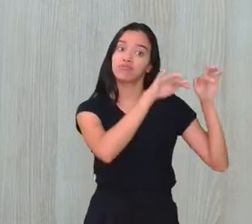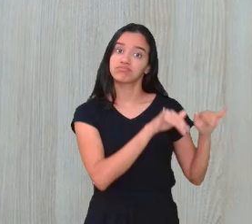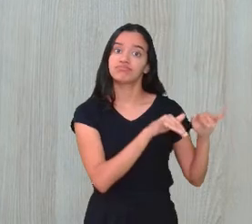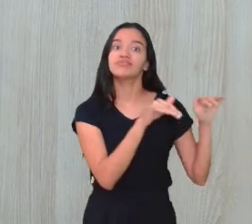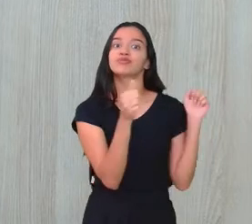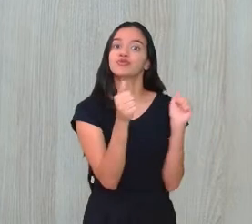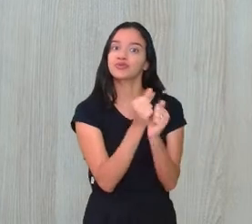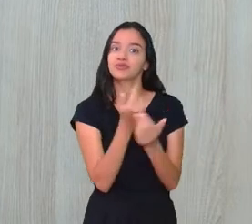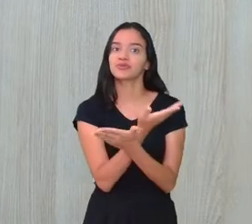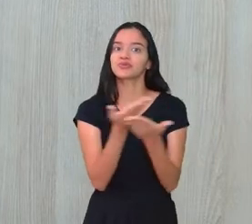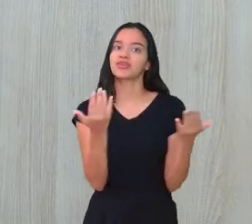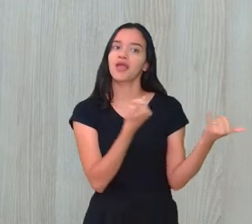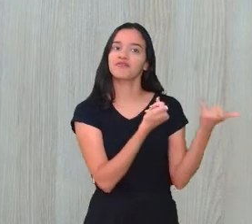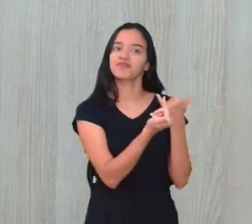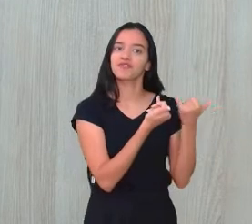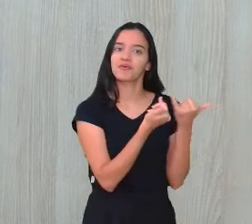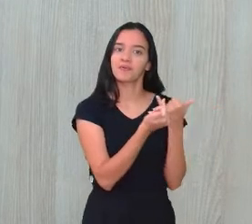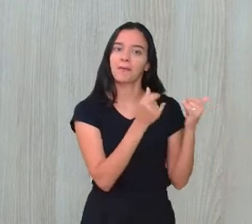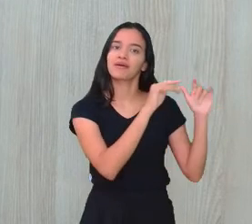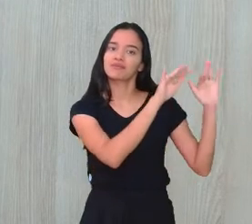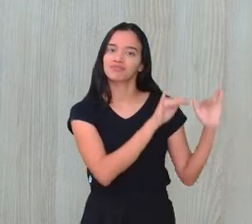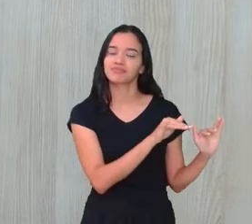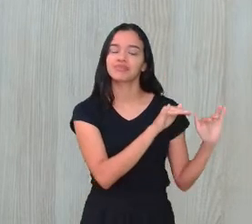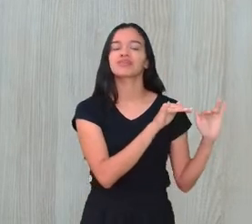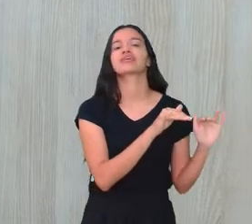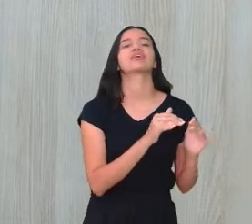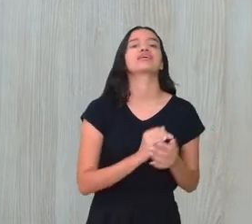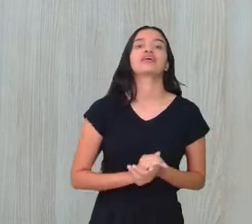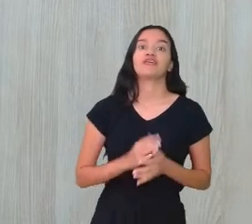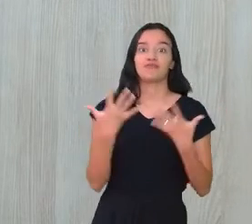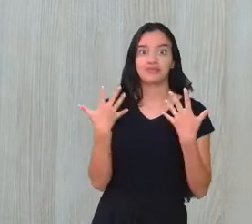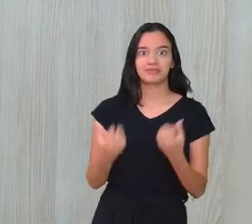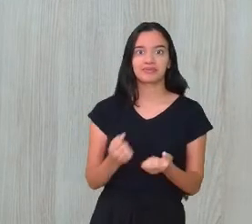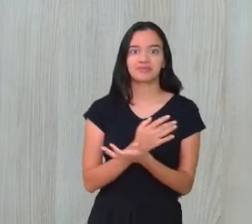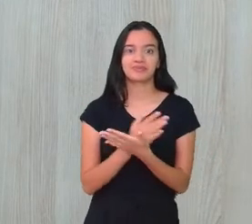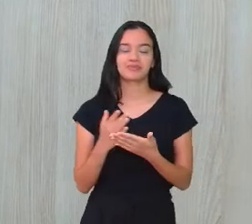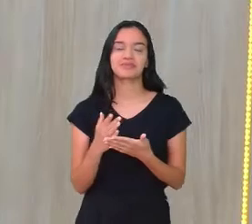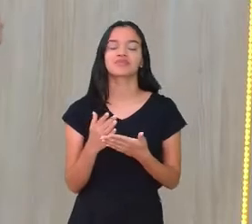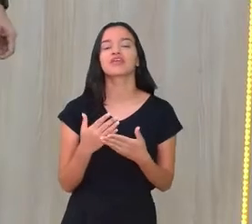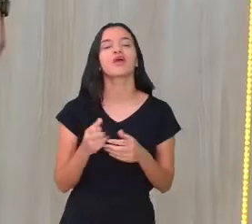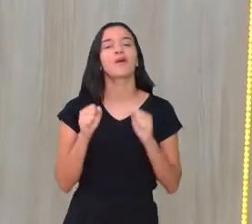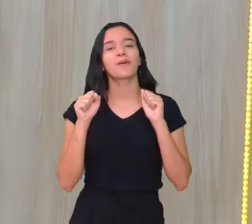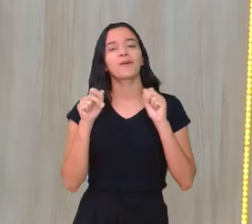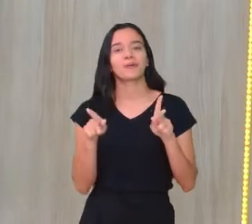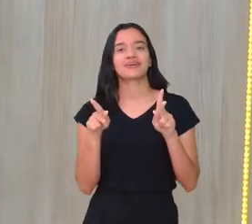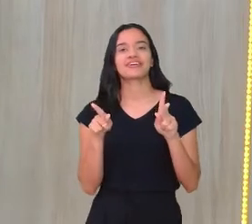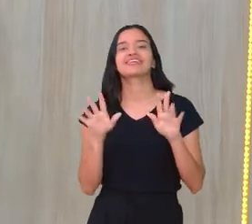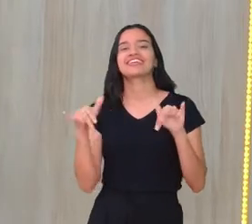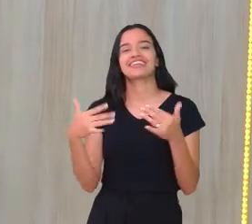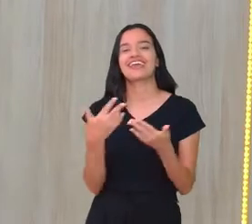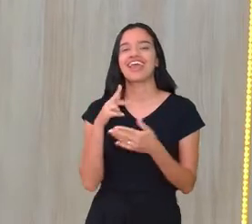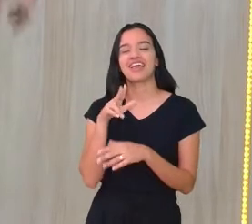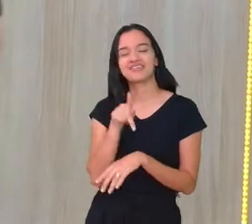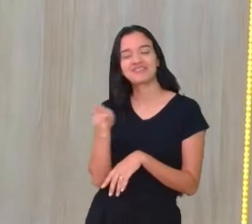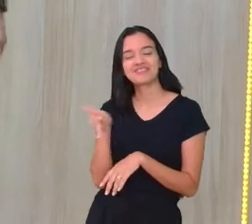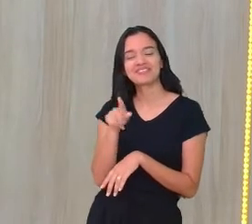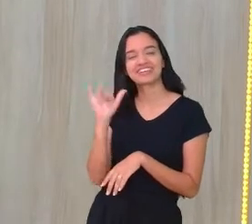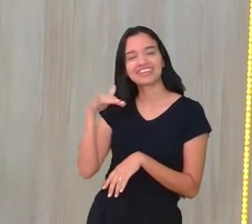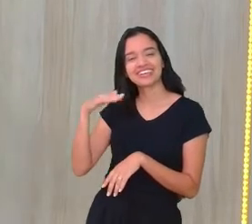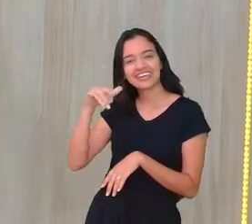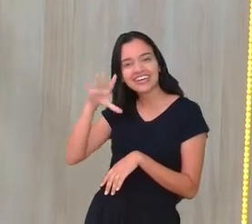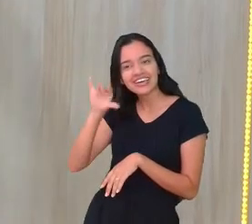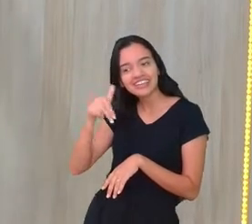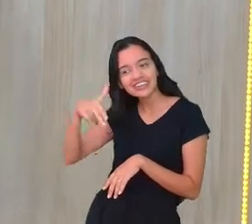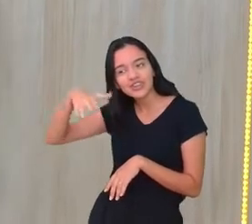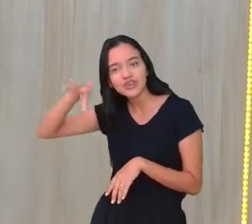cada informação que vocês vão mandar pelo chat para eu passar aqui para Armando. Vamos embora. Beleza, é Ricardinho, olha aí, eu chamei